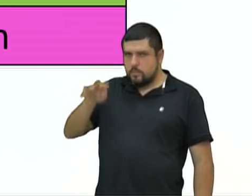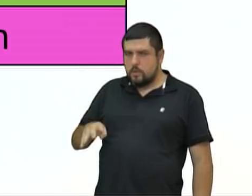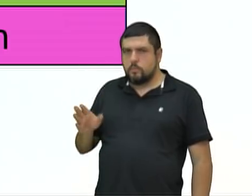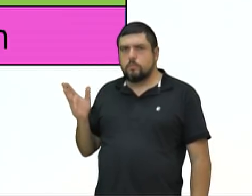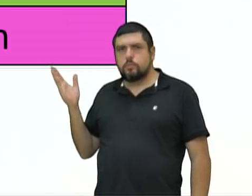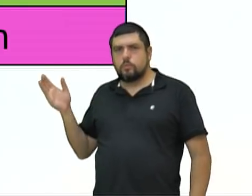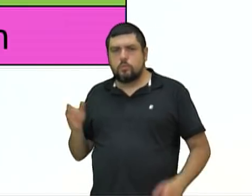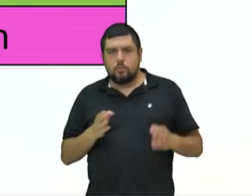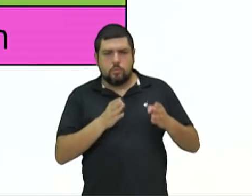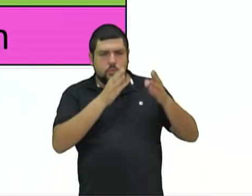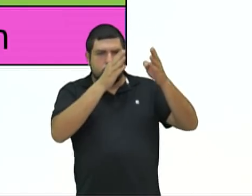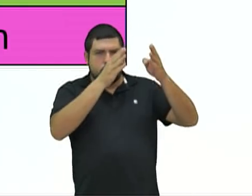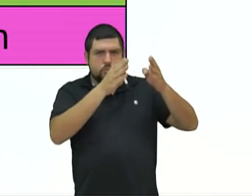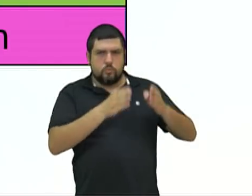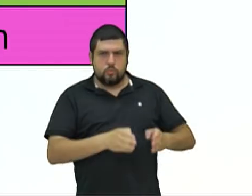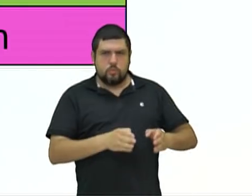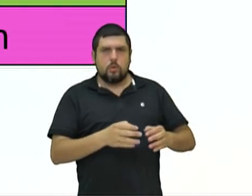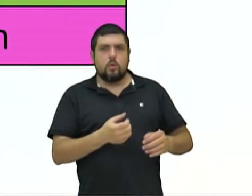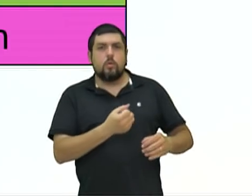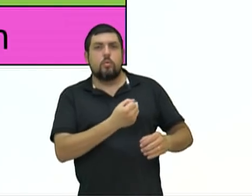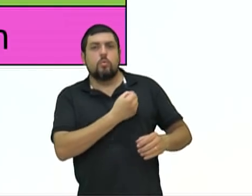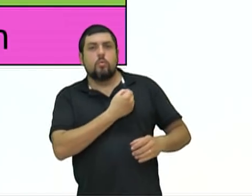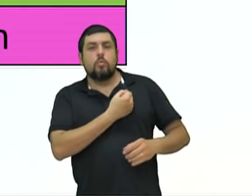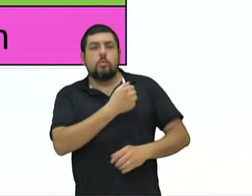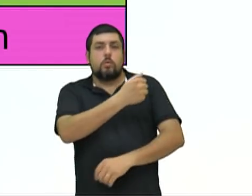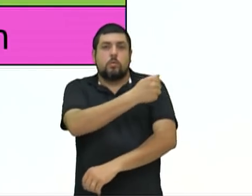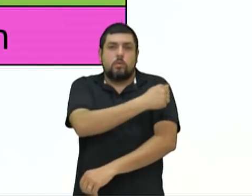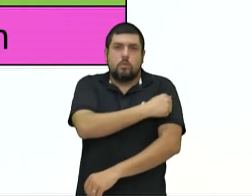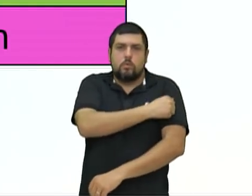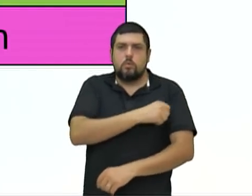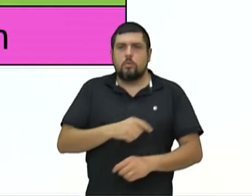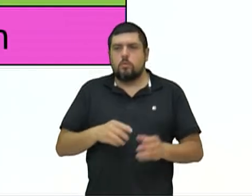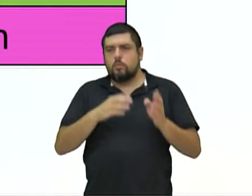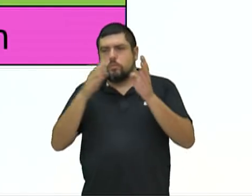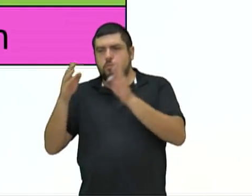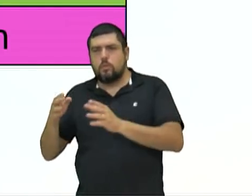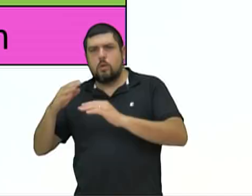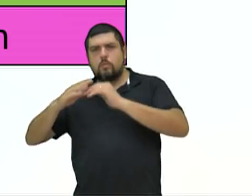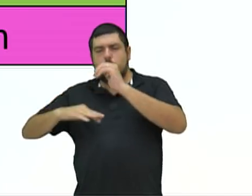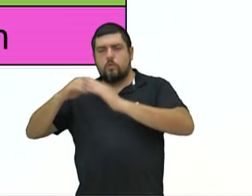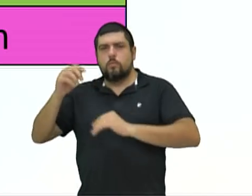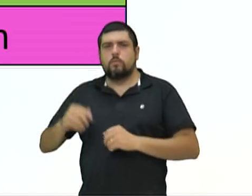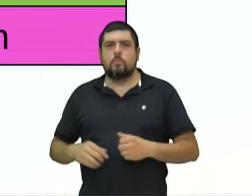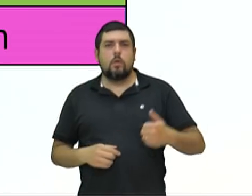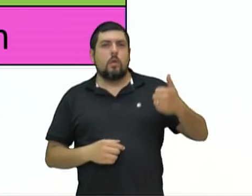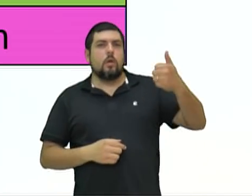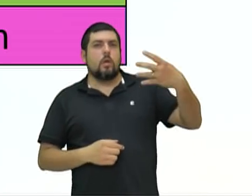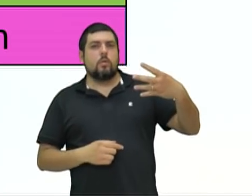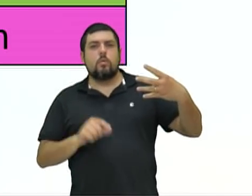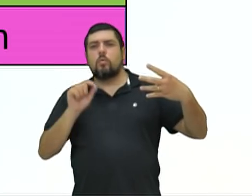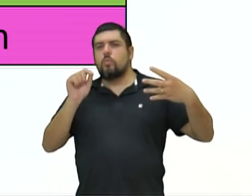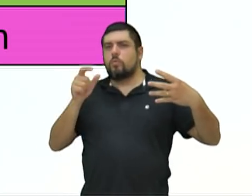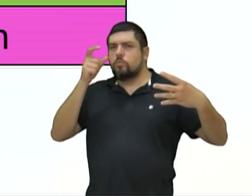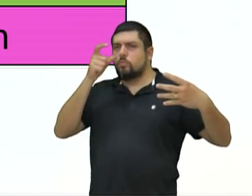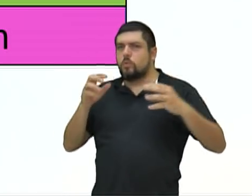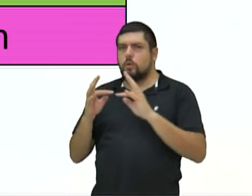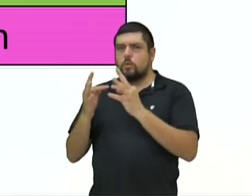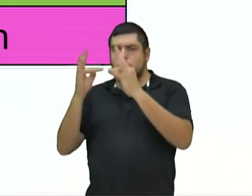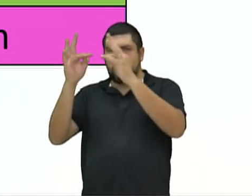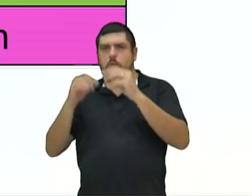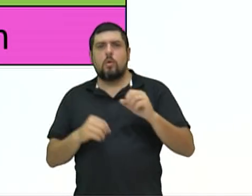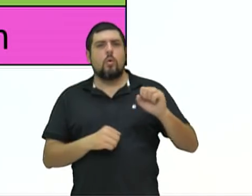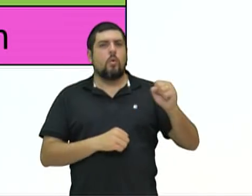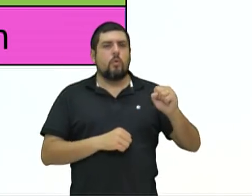tem a profissão que eles têm interesse. Então, 14 dos estudantes falaram que se interessam por tecnologia, 8 por